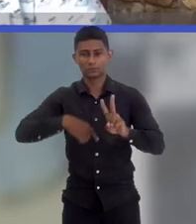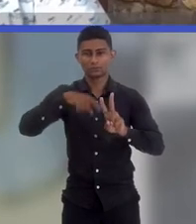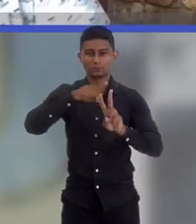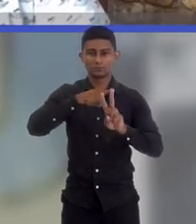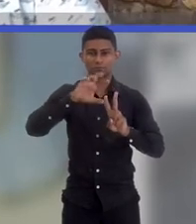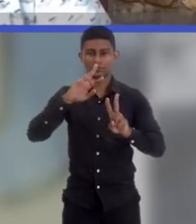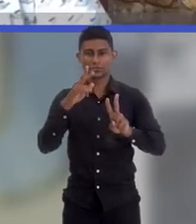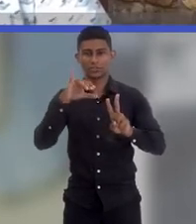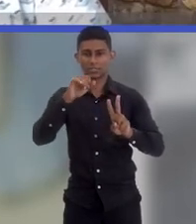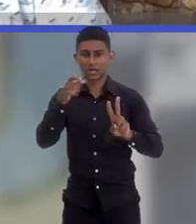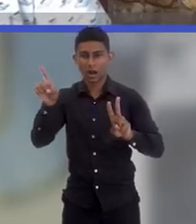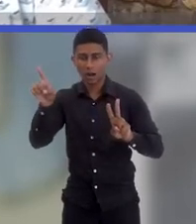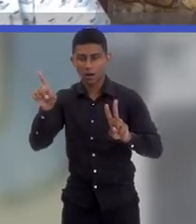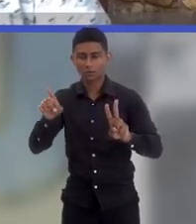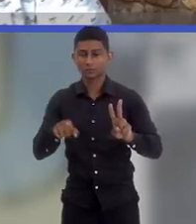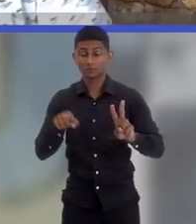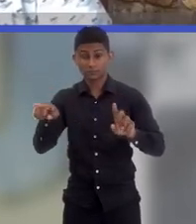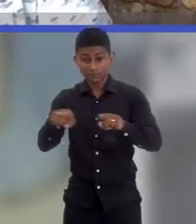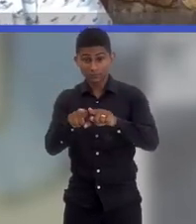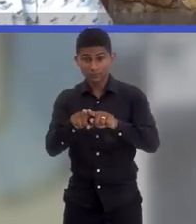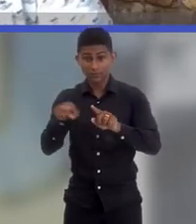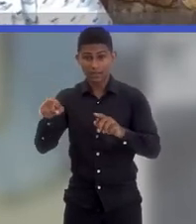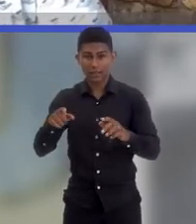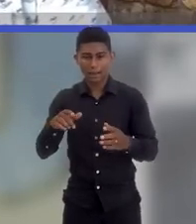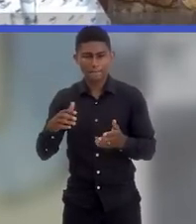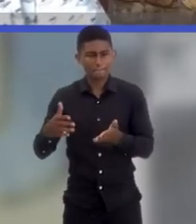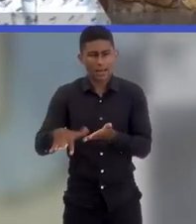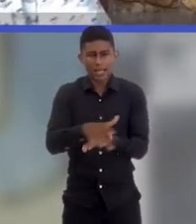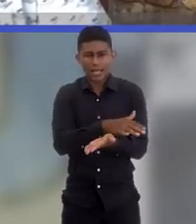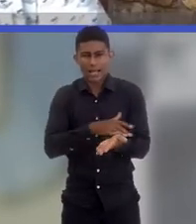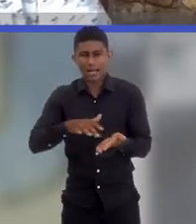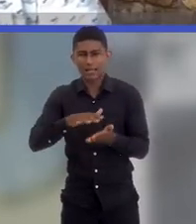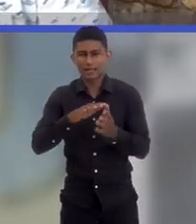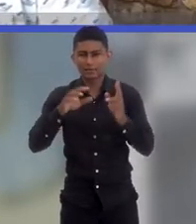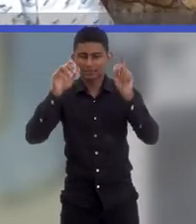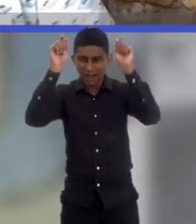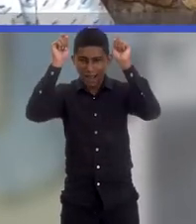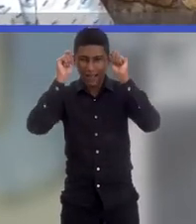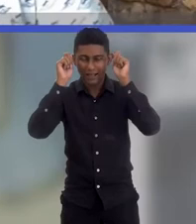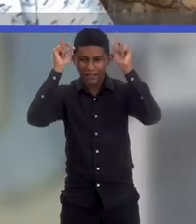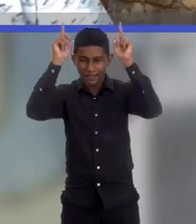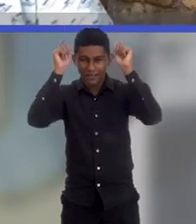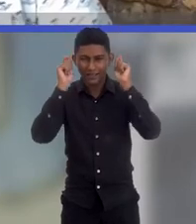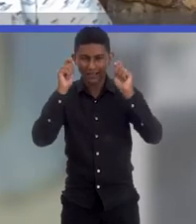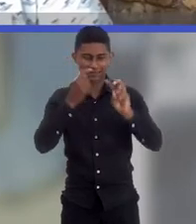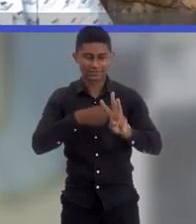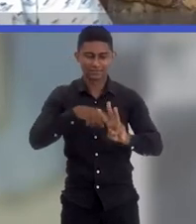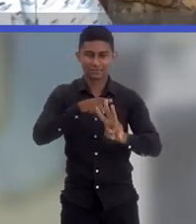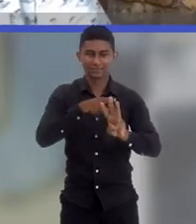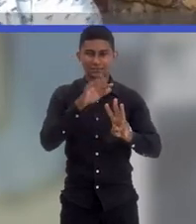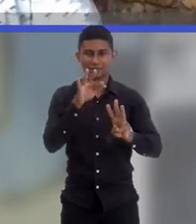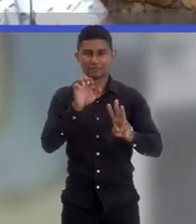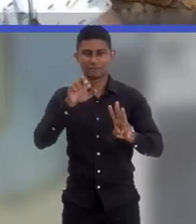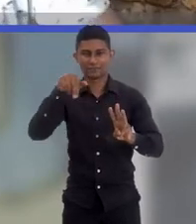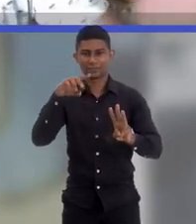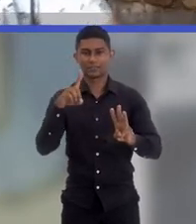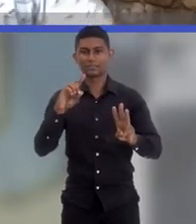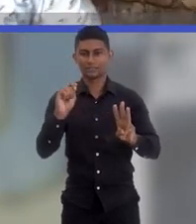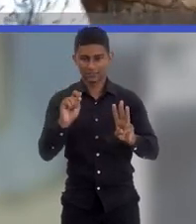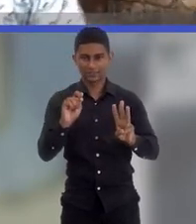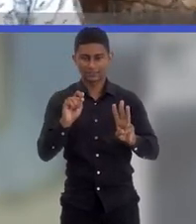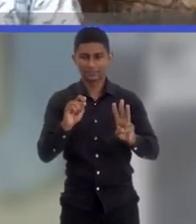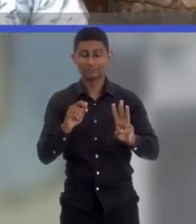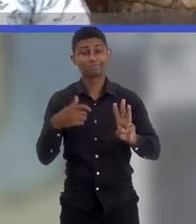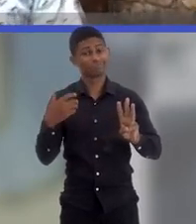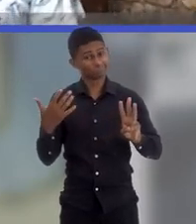Chicão, exatamente, A rainha juntos. da bateria é a apresentadora Fernanda Maia. Fernanda Maia, grande apresentadora botafoguense, a